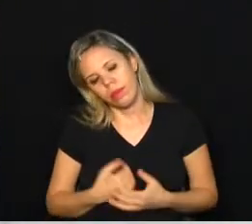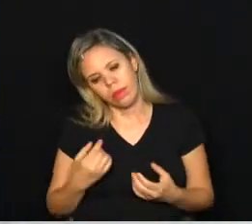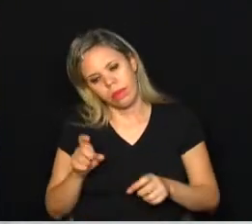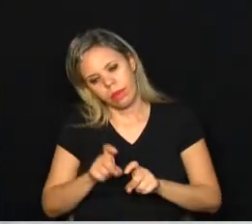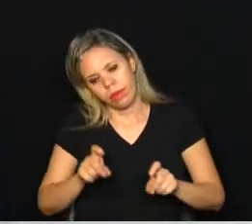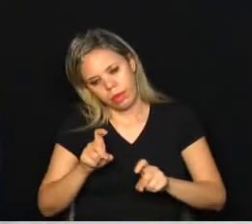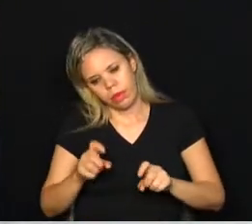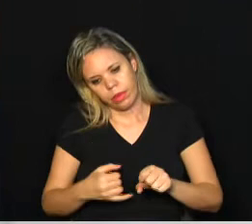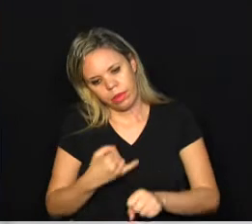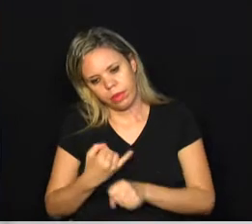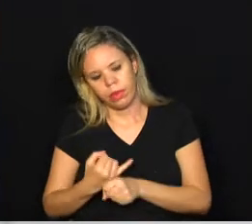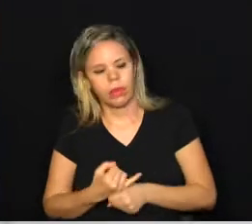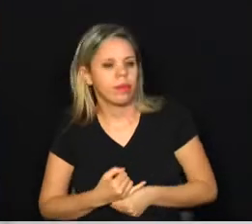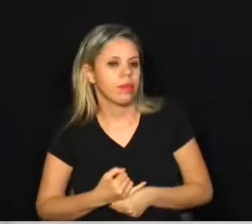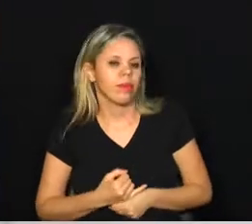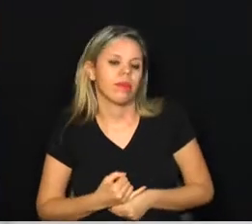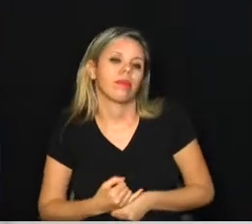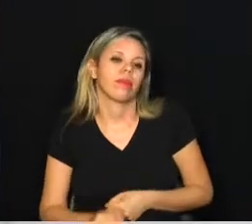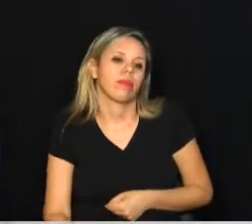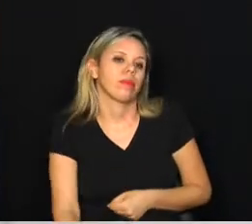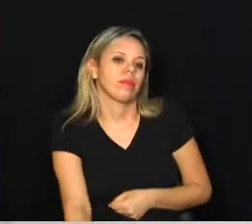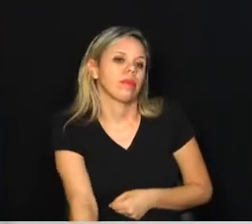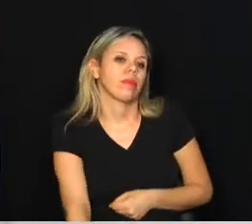informática. Então,